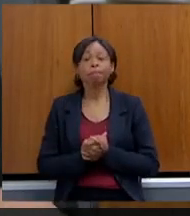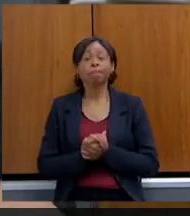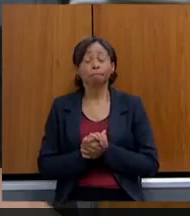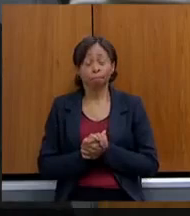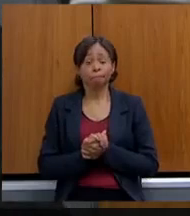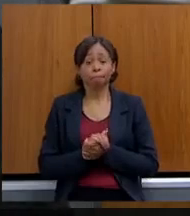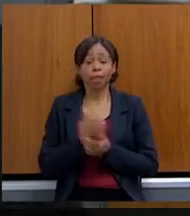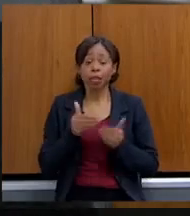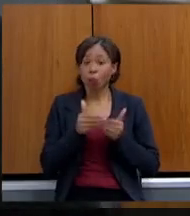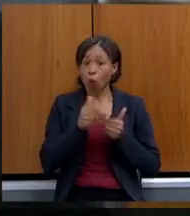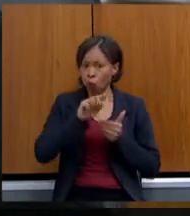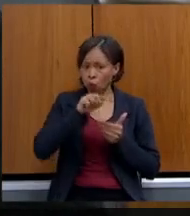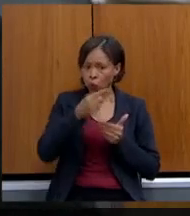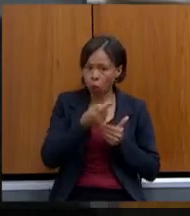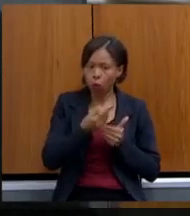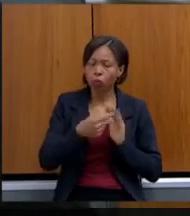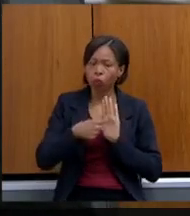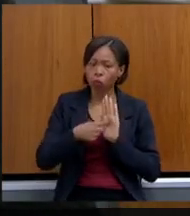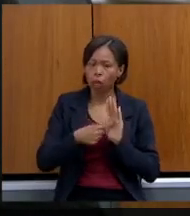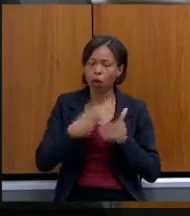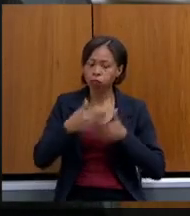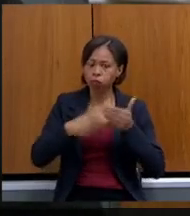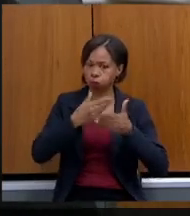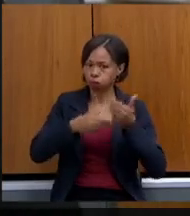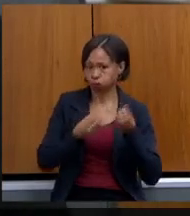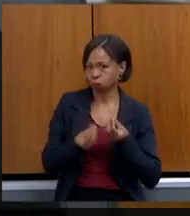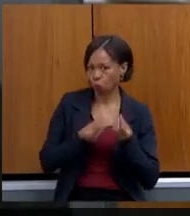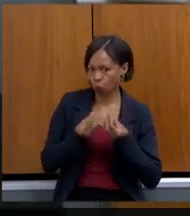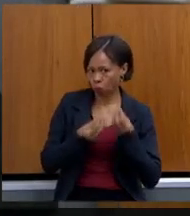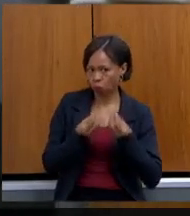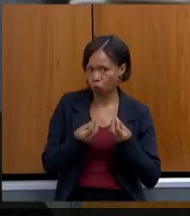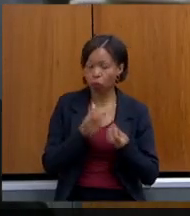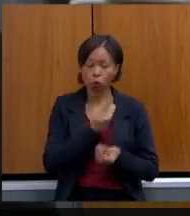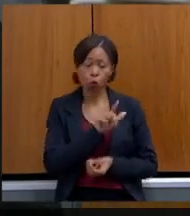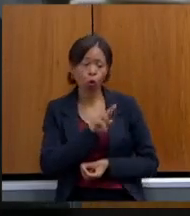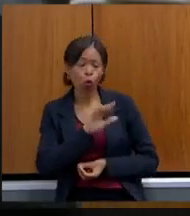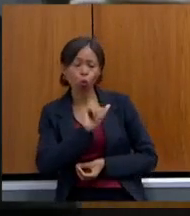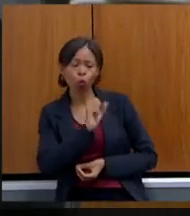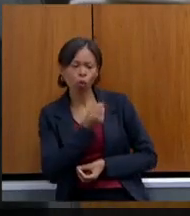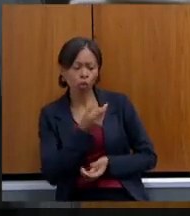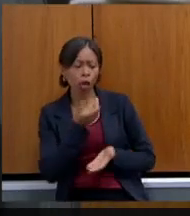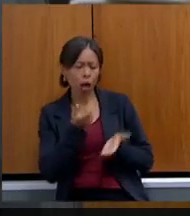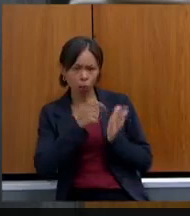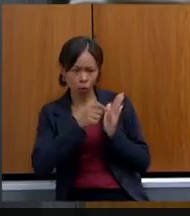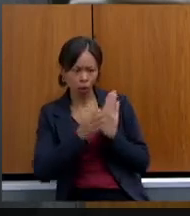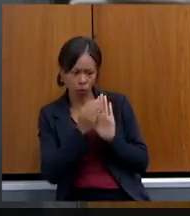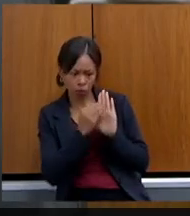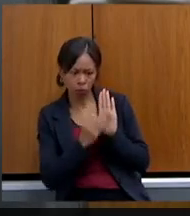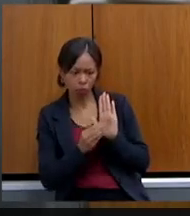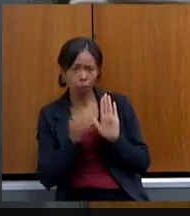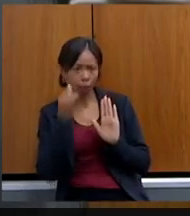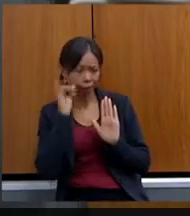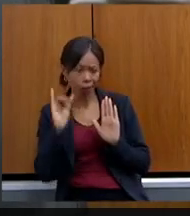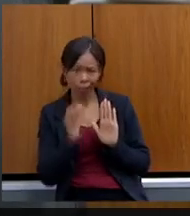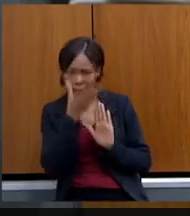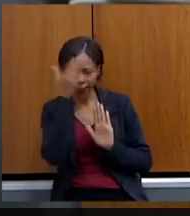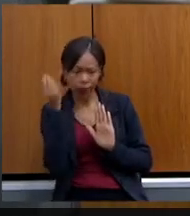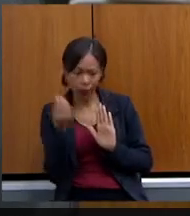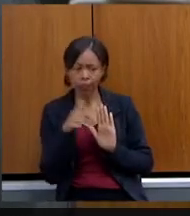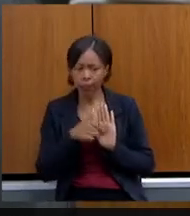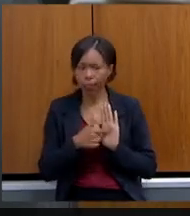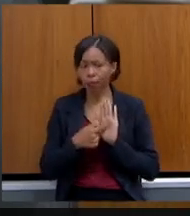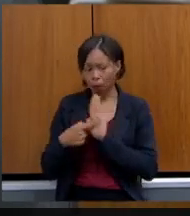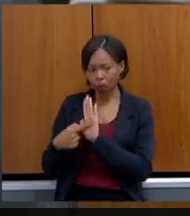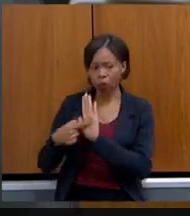o descritivo da evolução desse processo é só o Lucas que tá aqui acompanhando que é a noite para gente Não falhar em atualizar